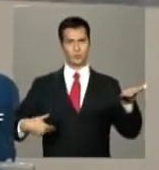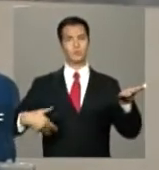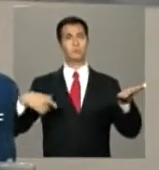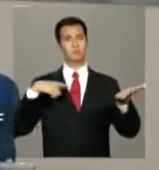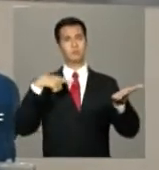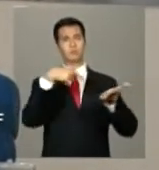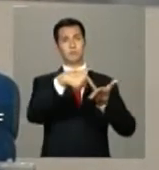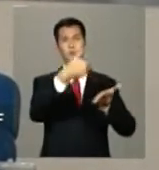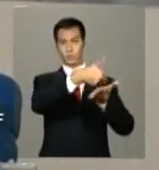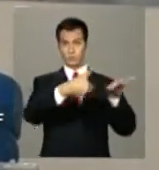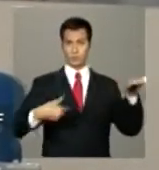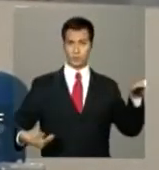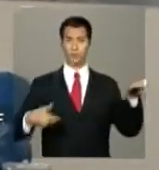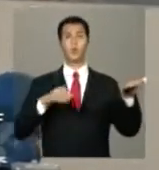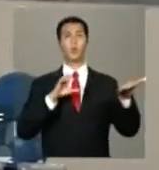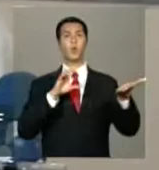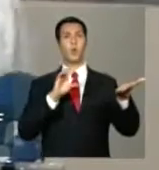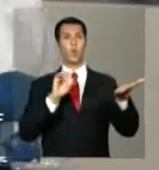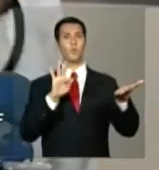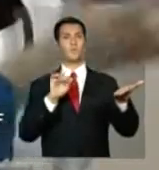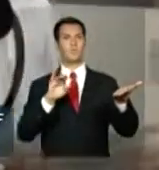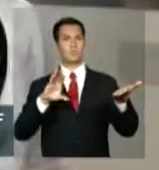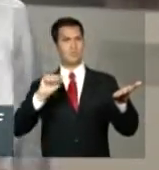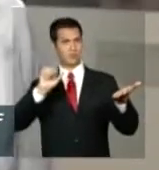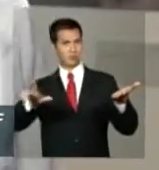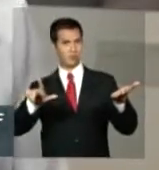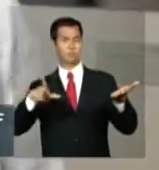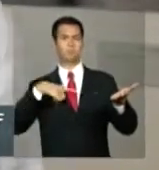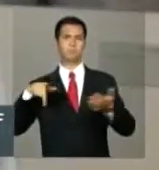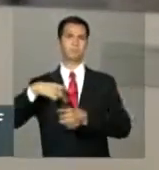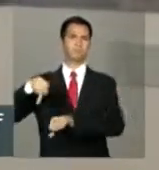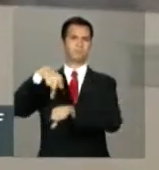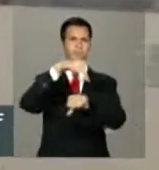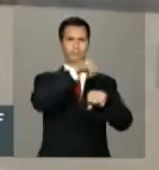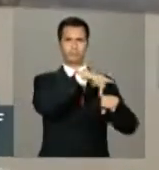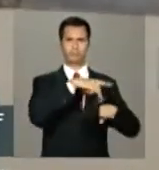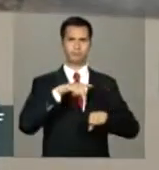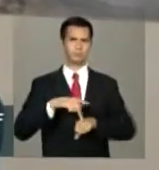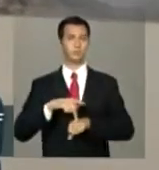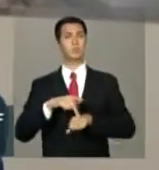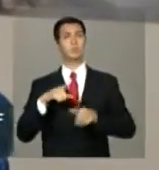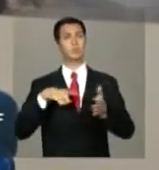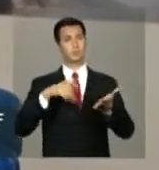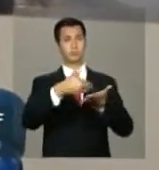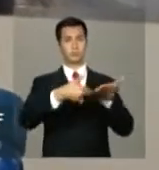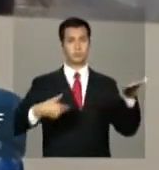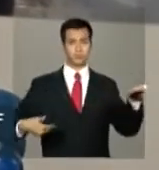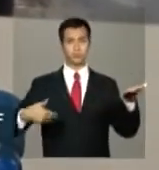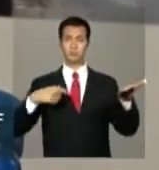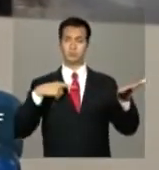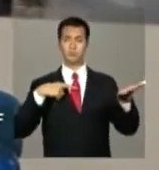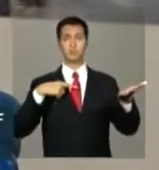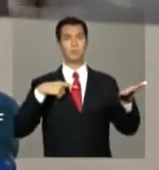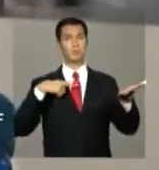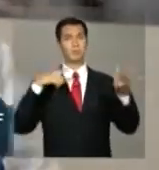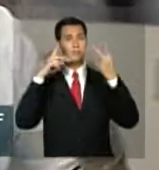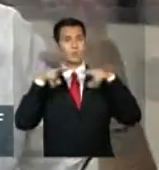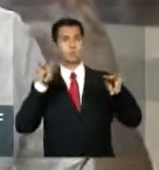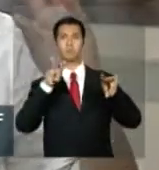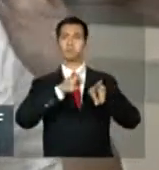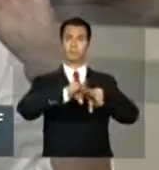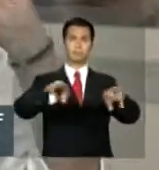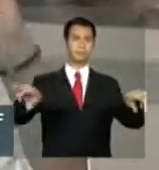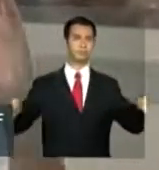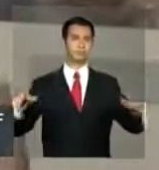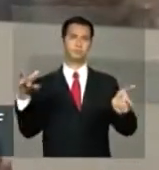seja um documento oficial entre os diferentes países, contemplando posições distintas. Porque não tem